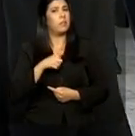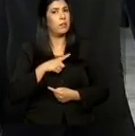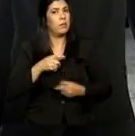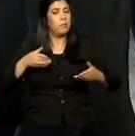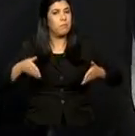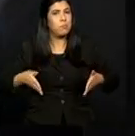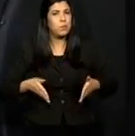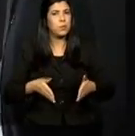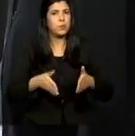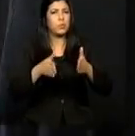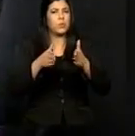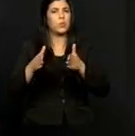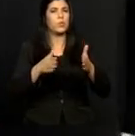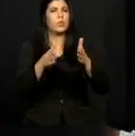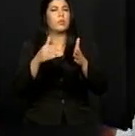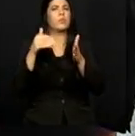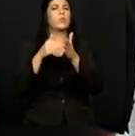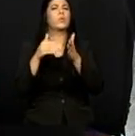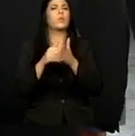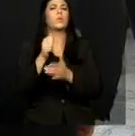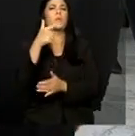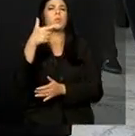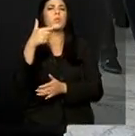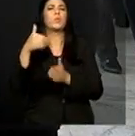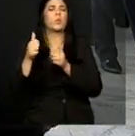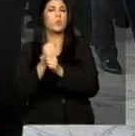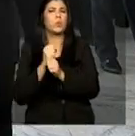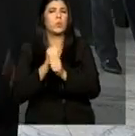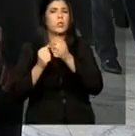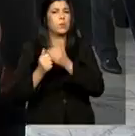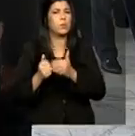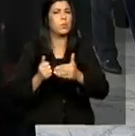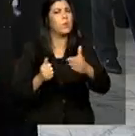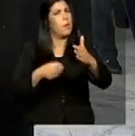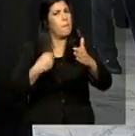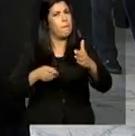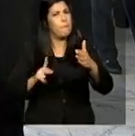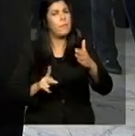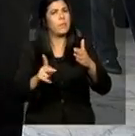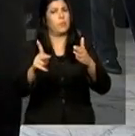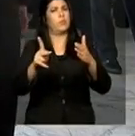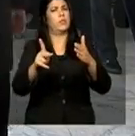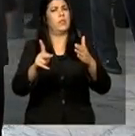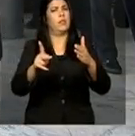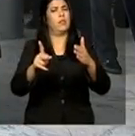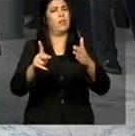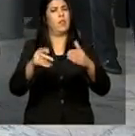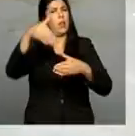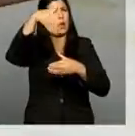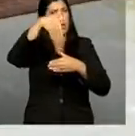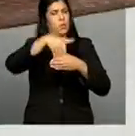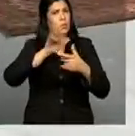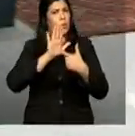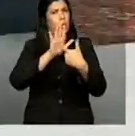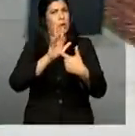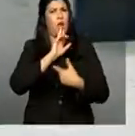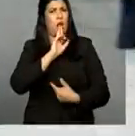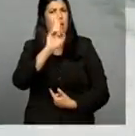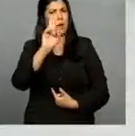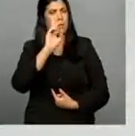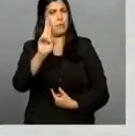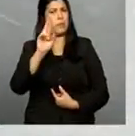caminho traçado nos últimos 12 anos deve seguir em frente, né? De certa maneira, as urnas dão um recado muito